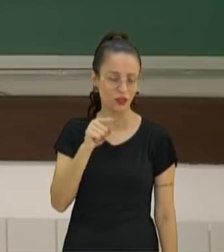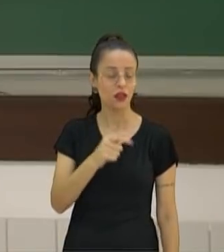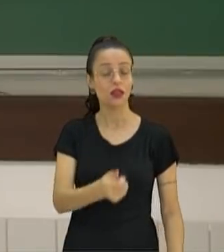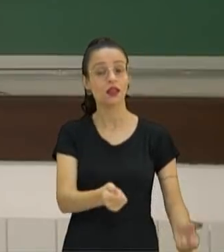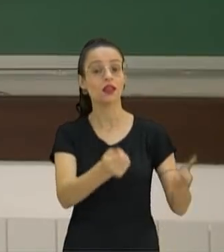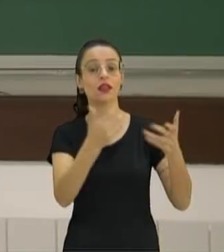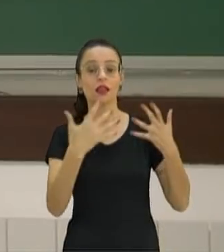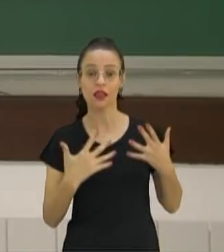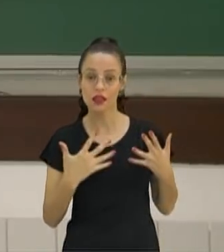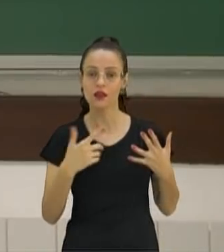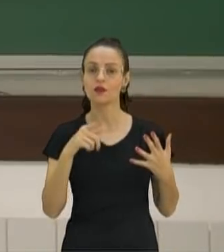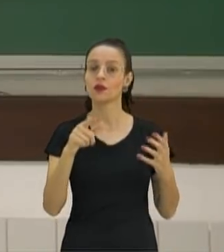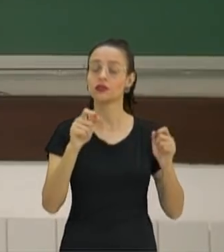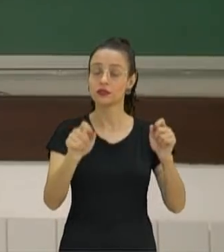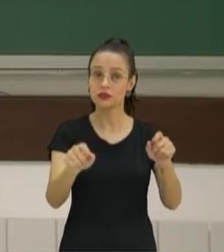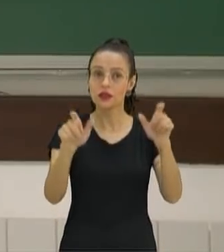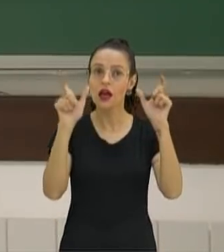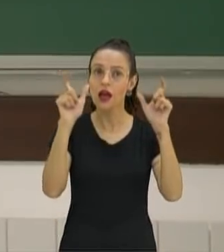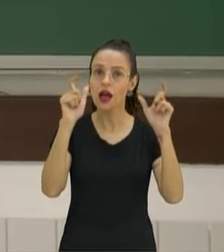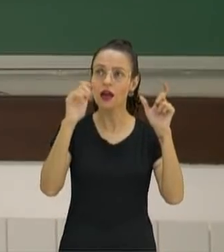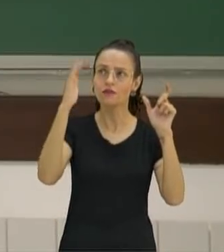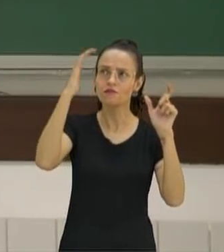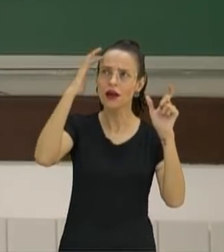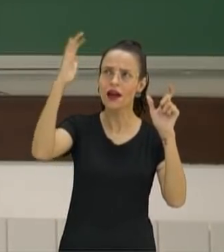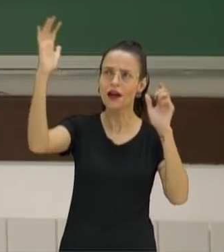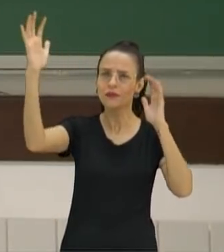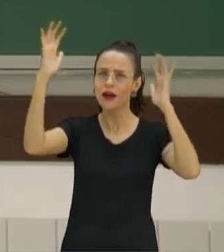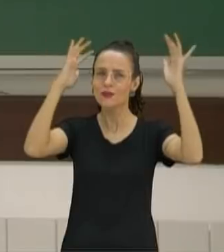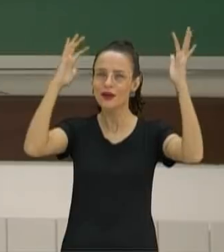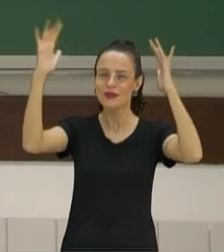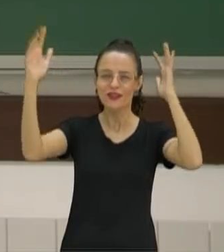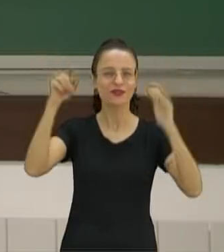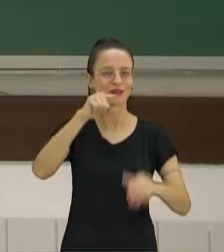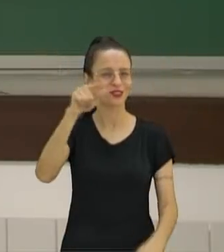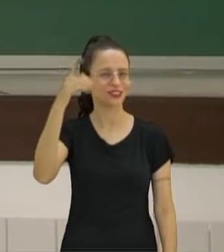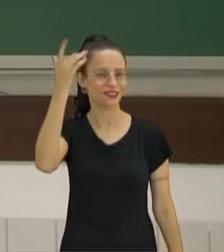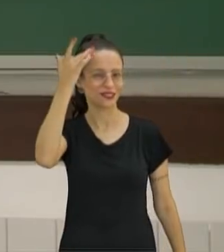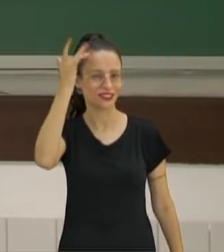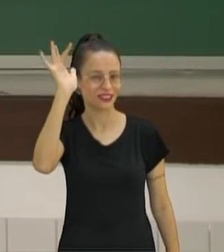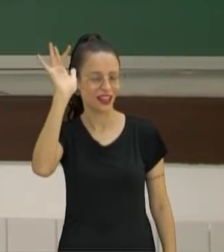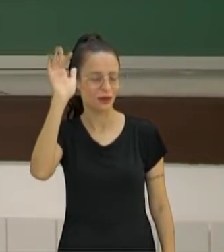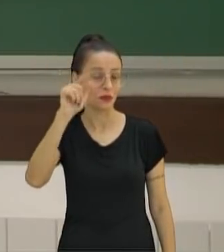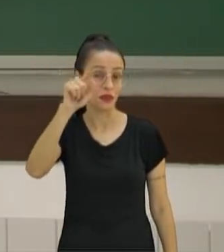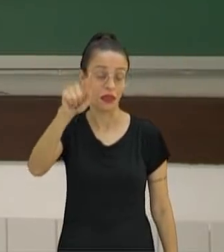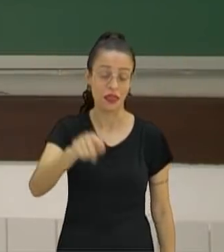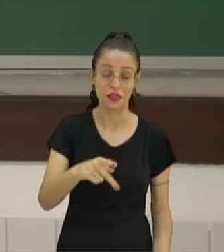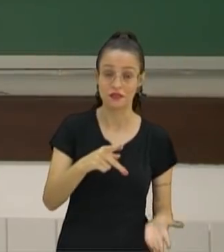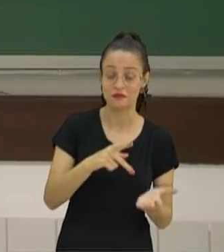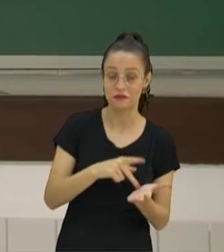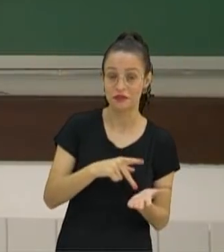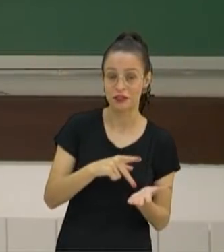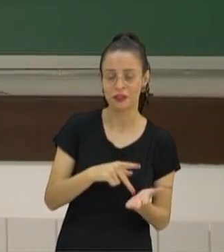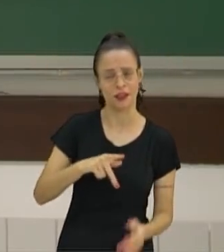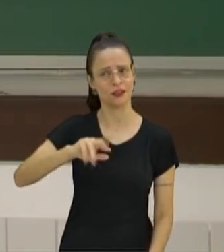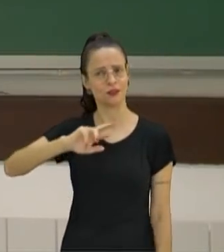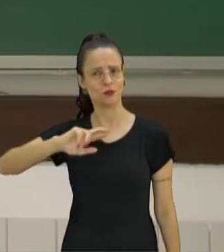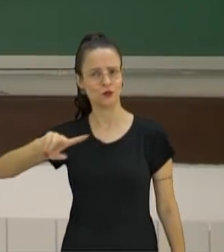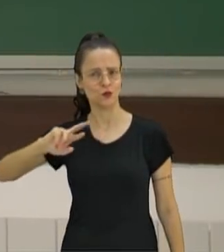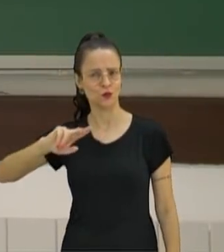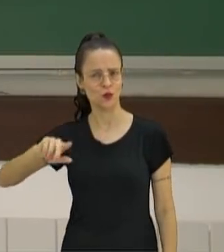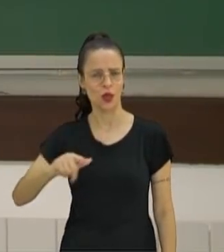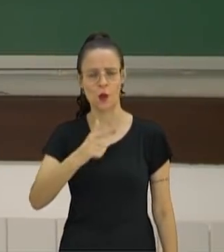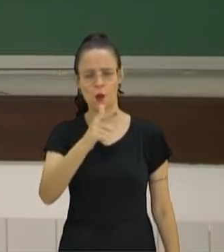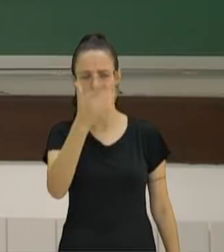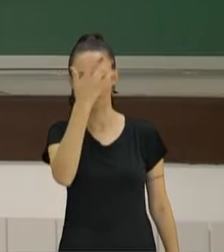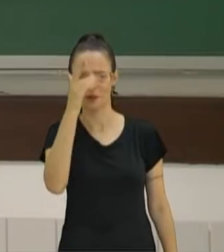ouviu e te despertou a imaginação? E de repente você não sabe se aquilo é bem verdade ou se alguém